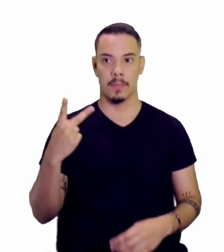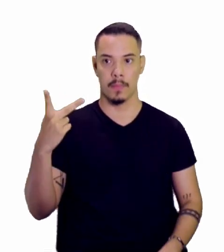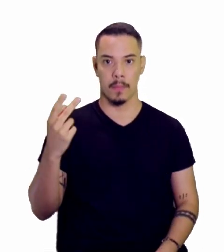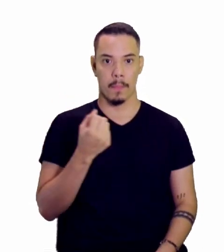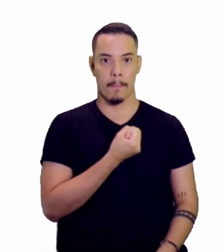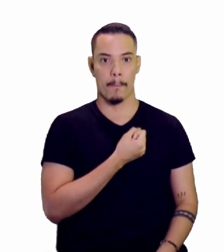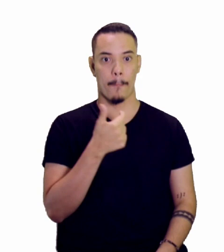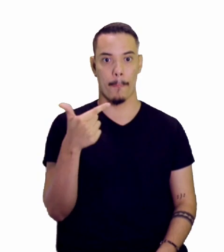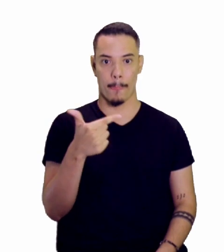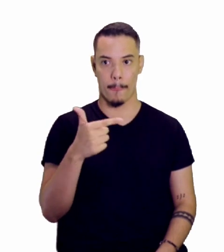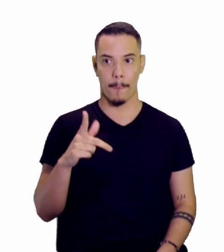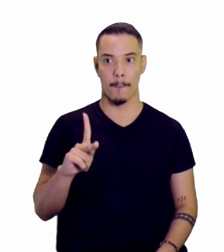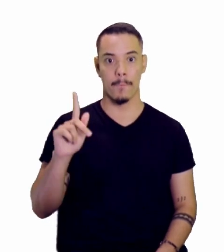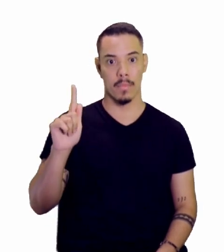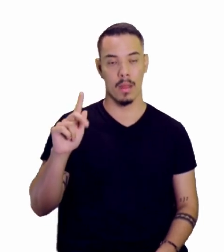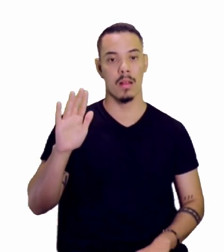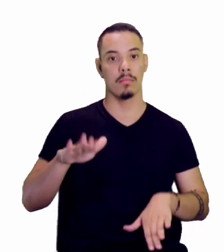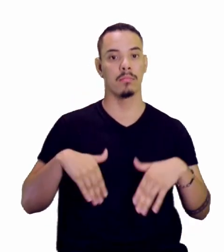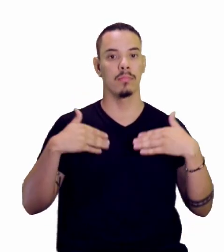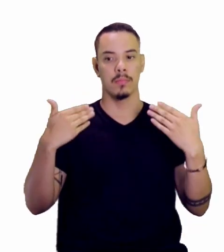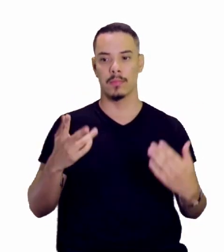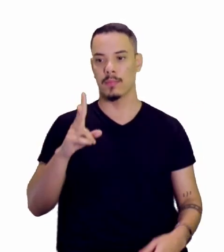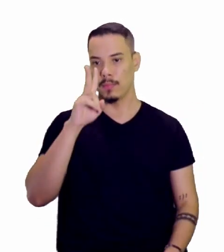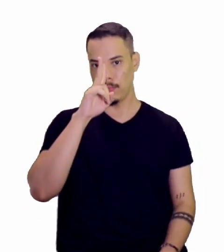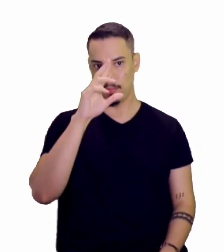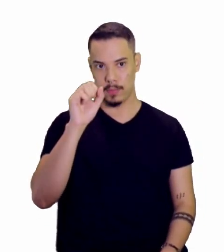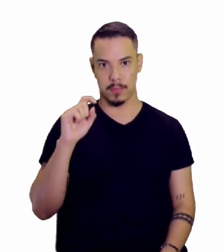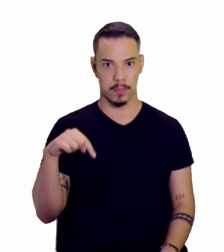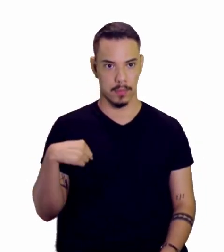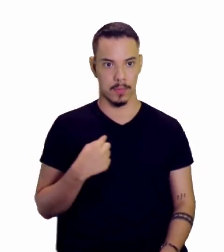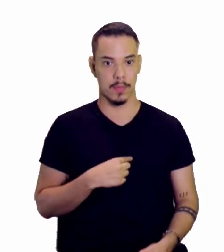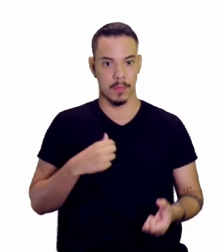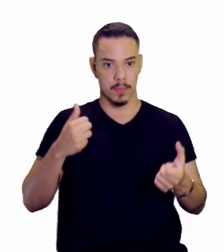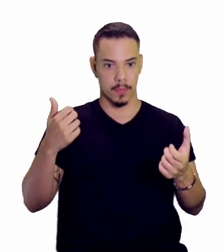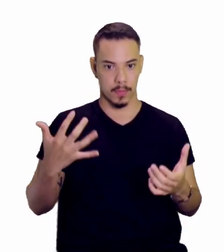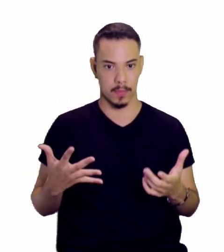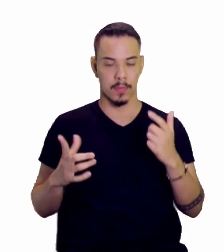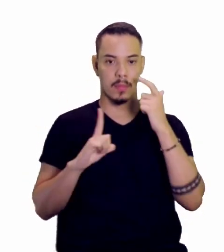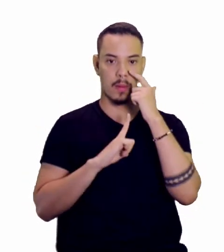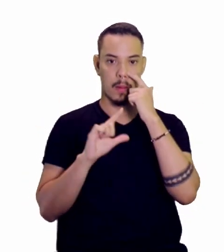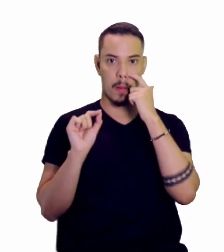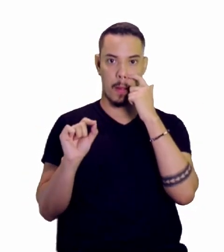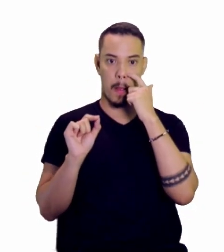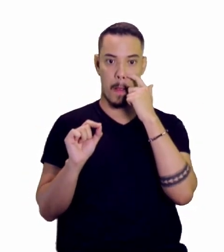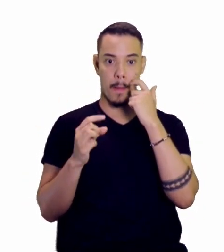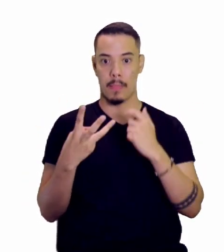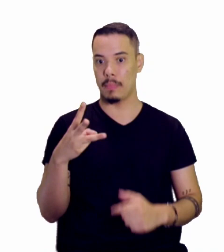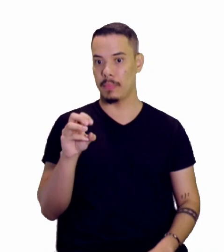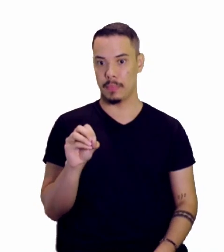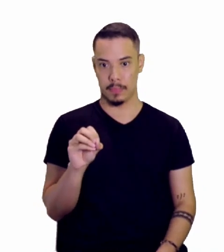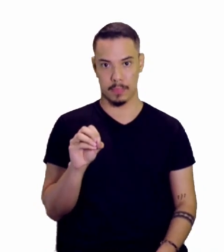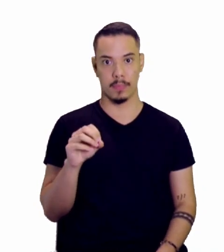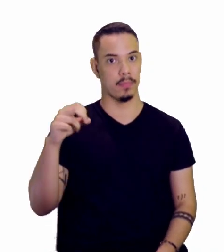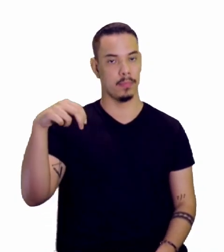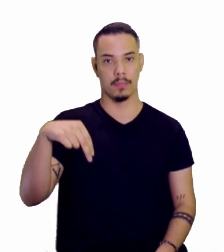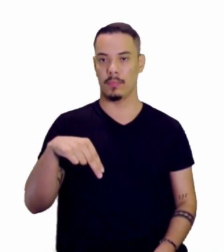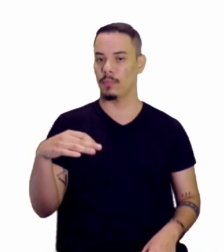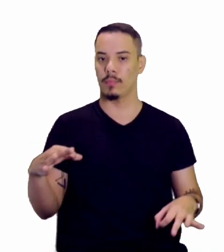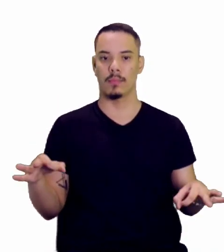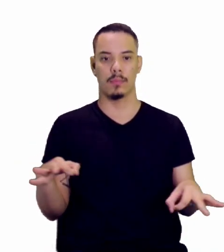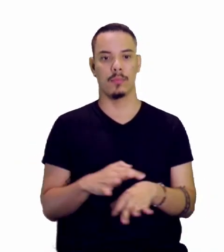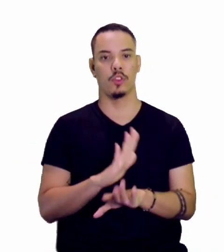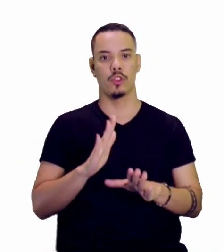2 kg, essa força aqui, né, Décio, que nós estamos vendo, ela vale, olha só, 30. 30 newtons, já foi